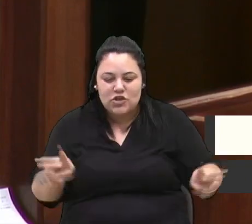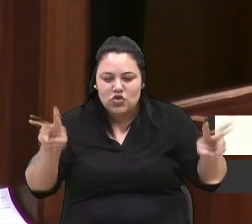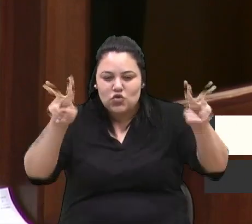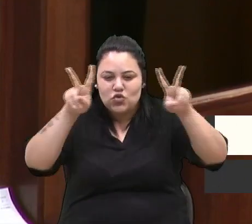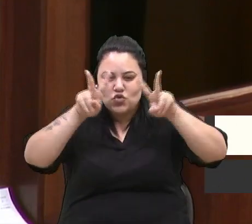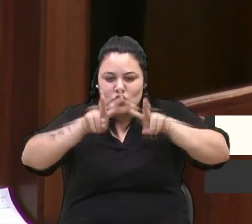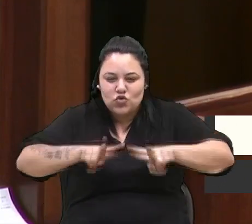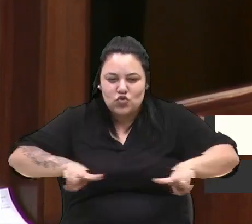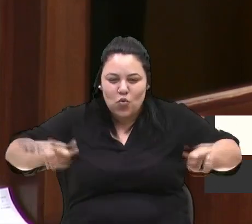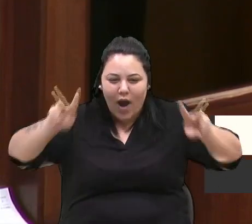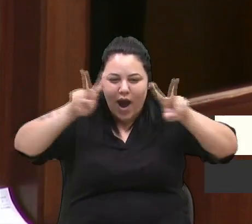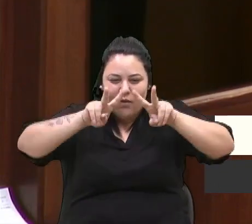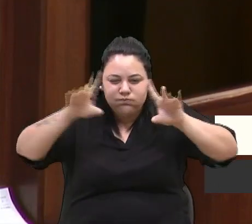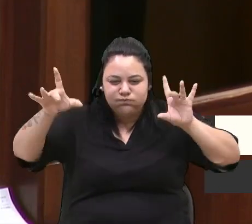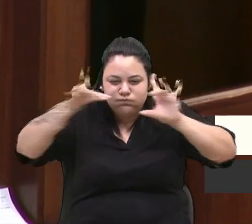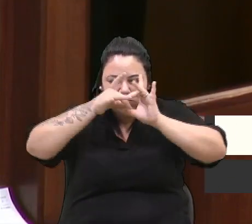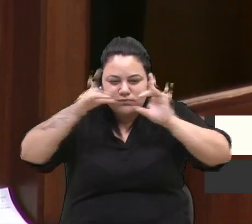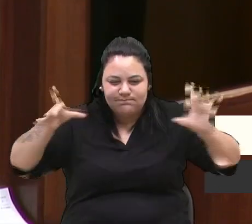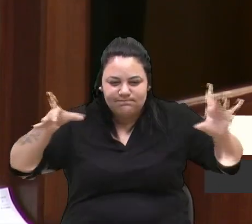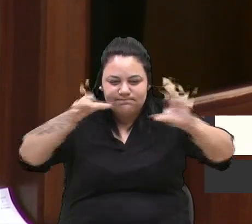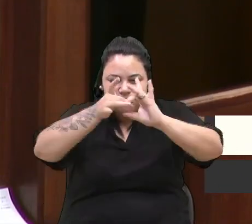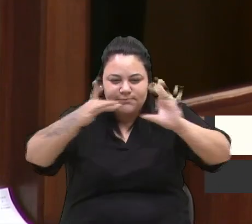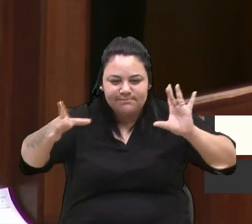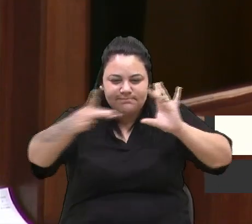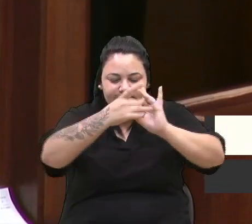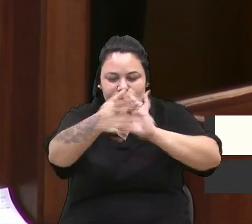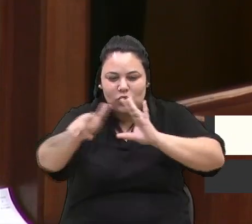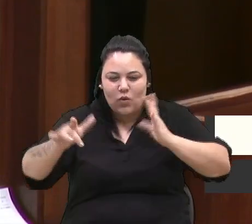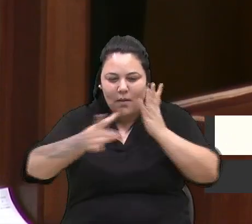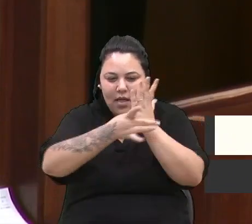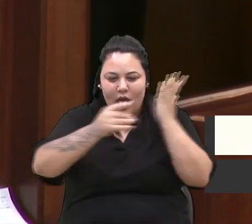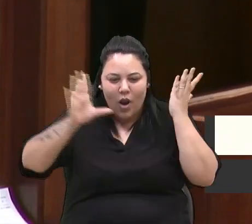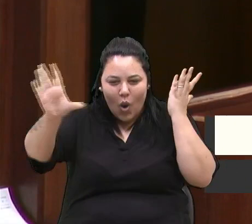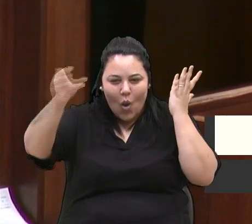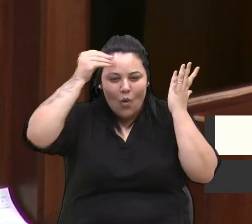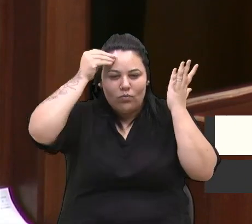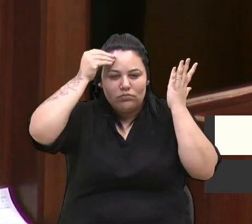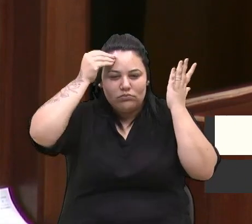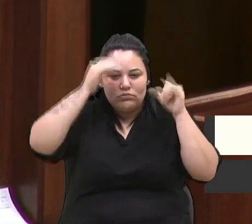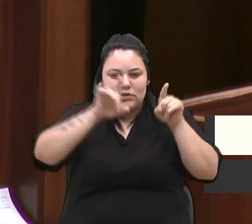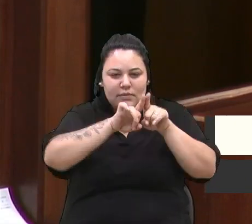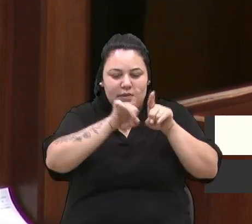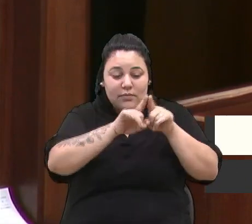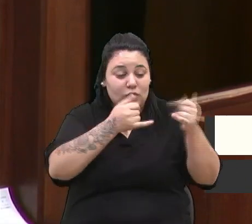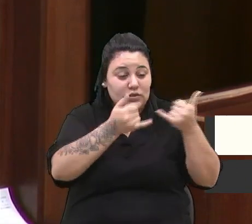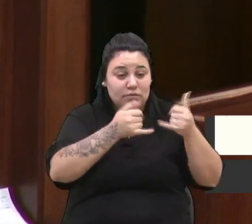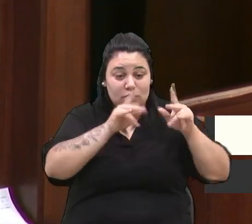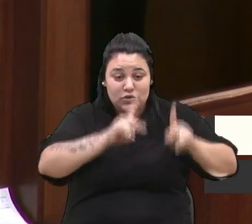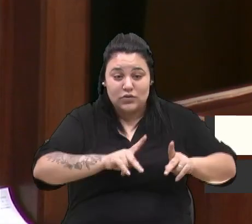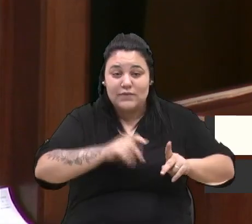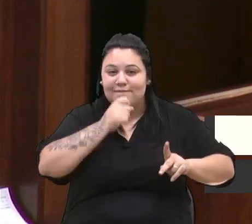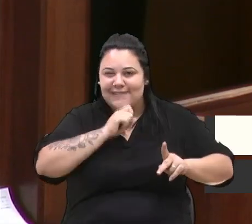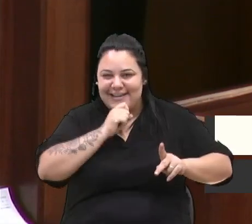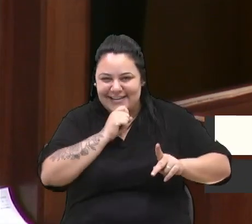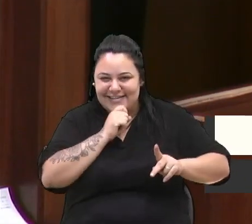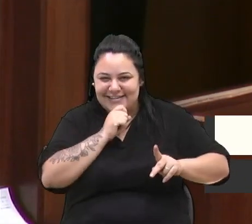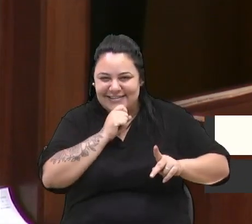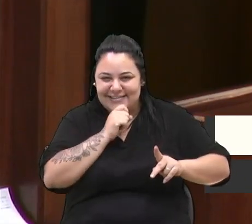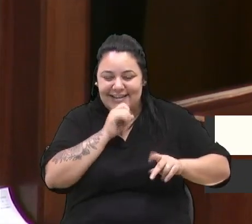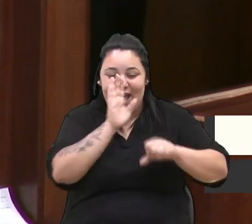e associativas e outras habilidades de memória, no caso de pessoas idosas, ajuda a prevenir